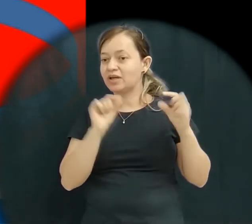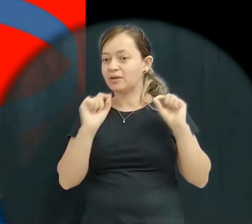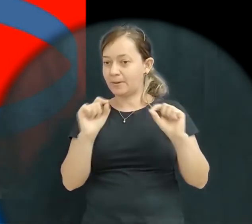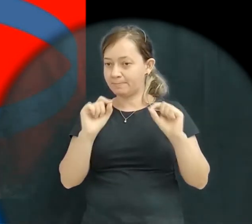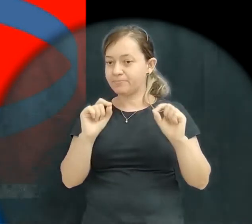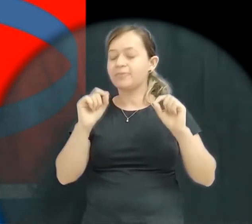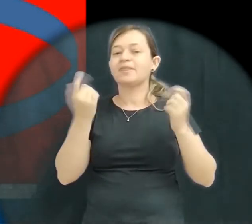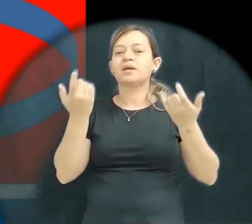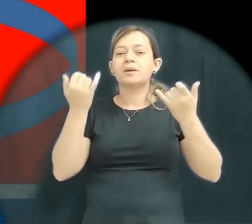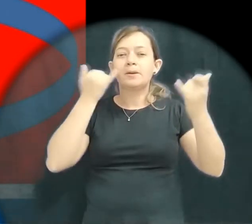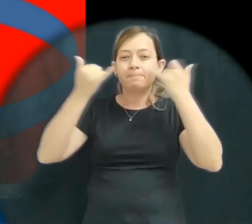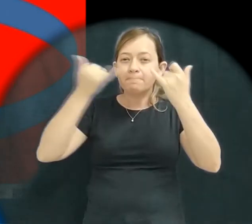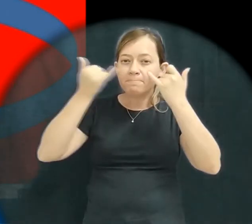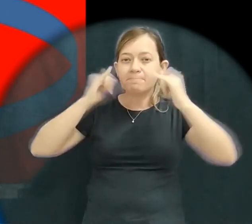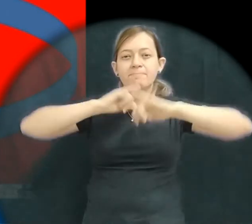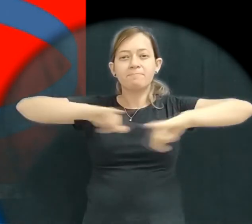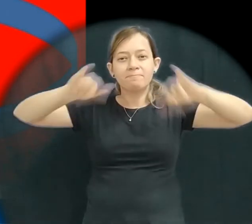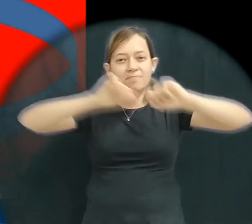como principal forma de